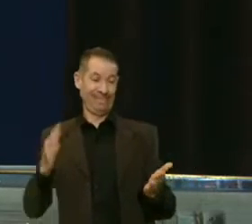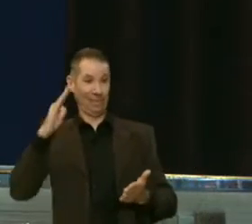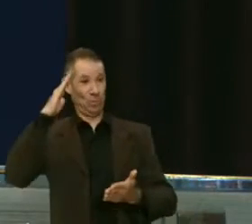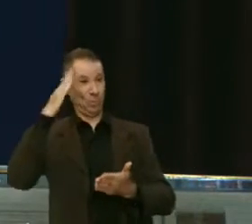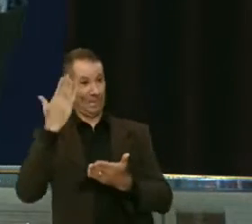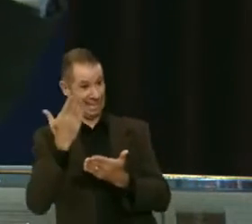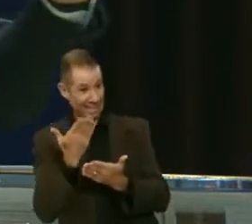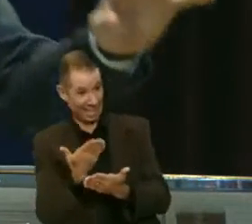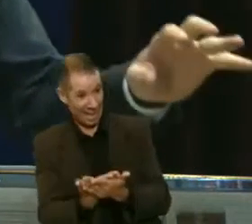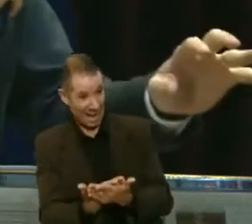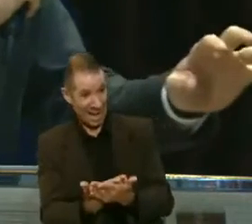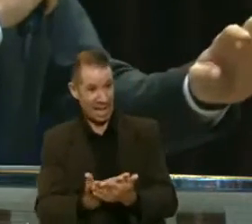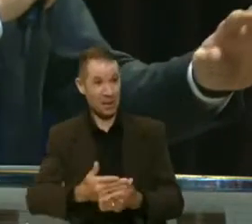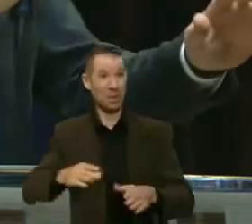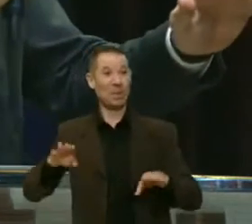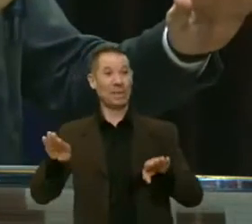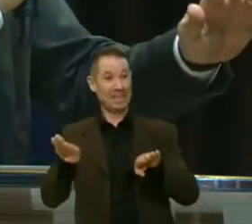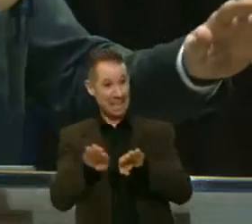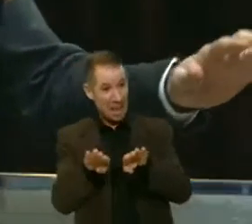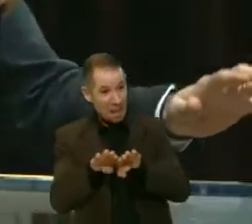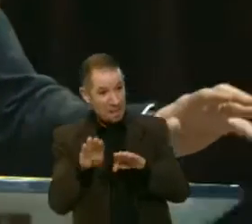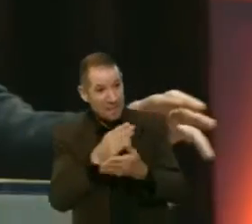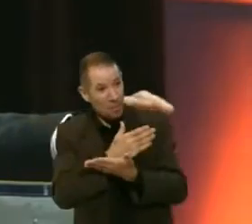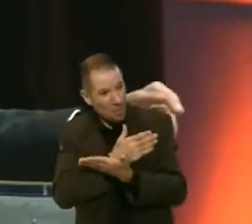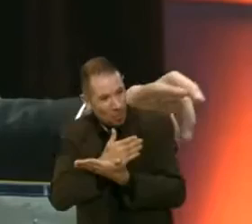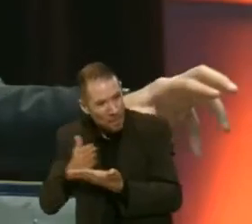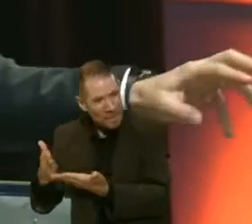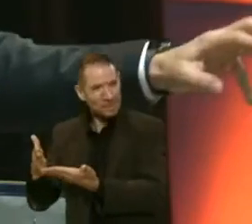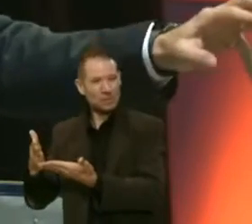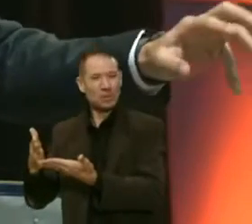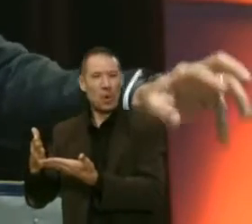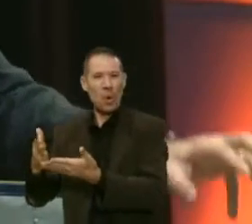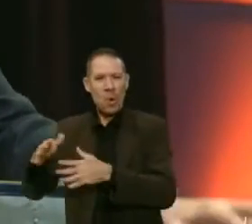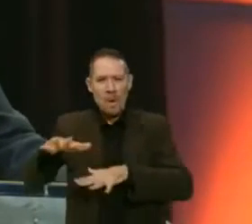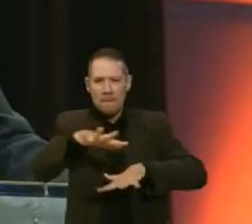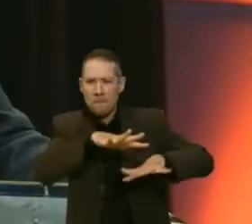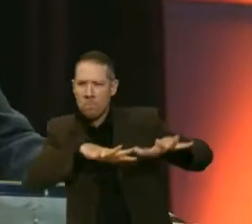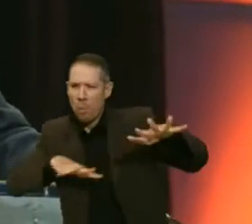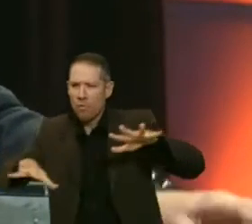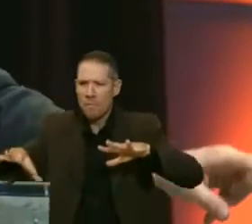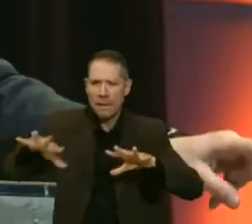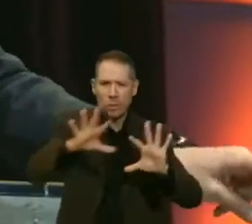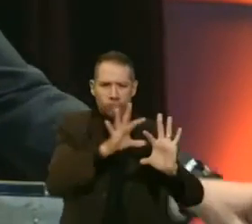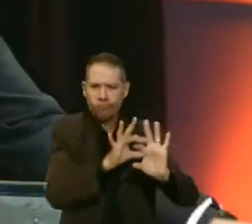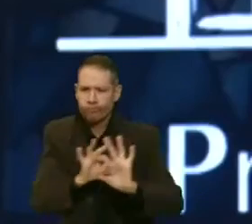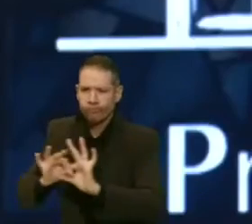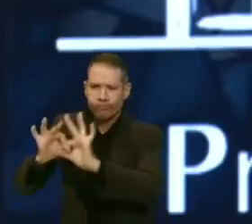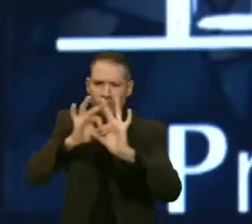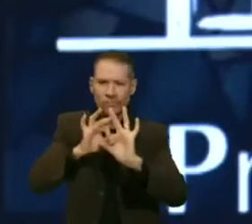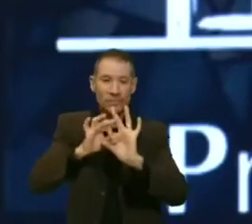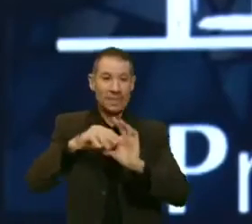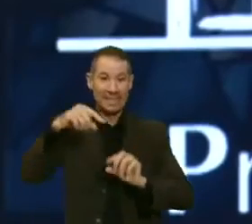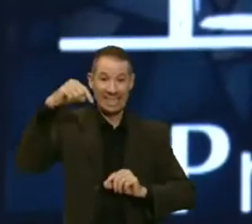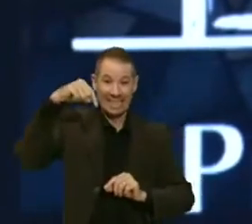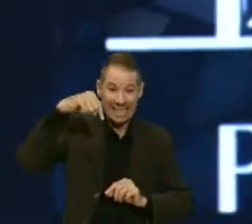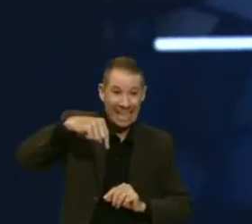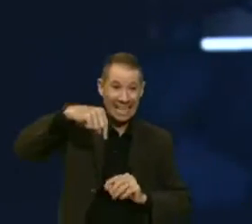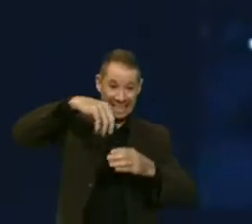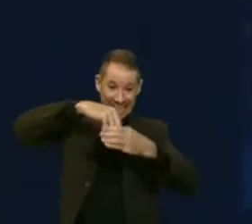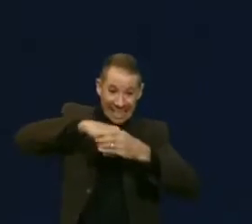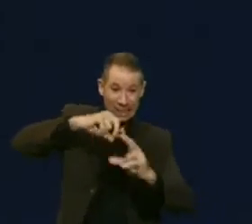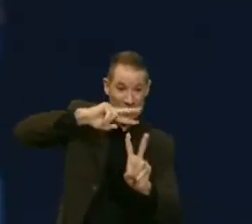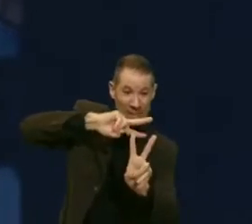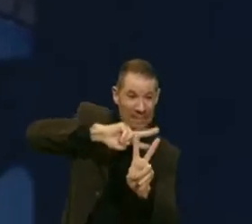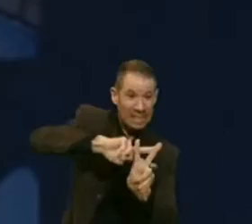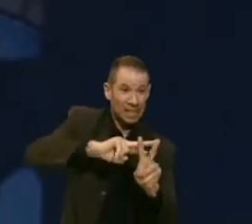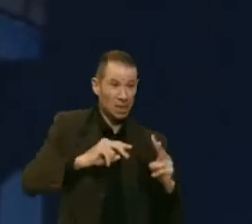creio que foi assim que começou um movimento de oração naquela solitária.